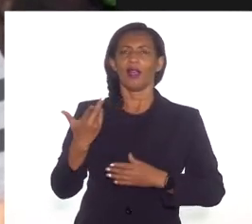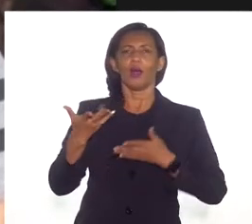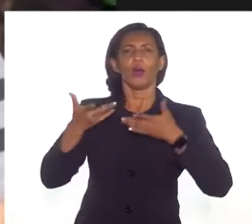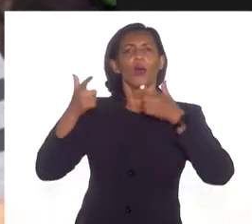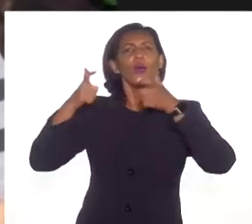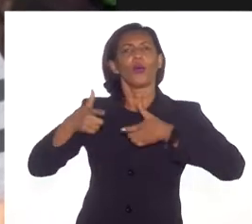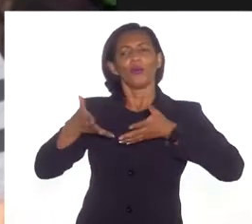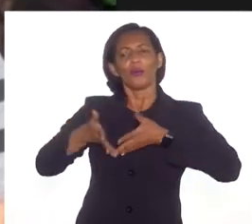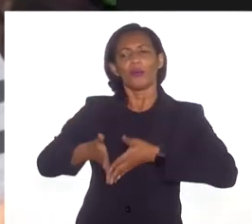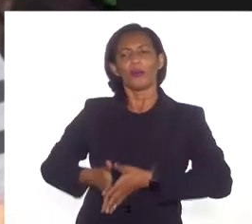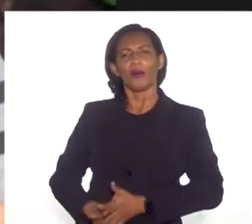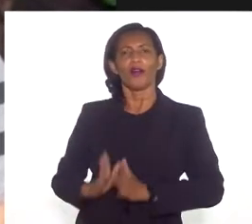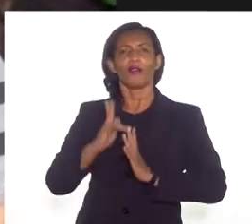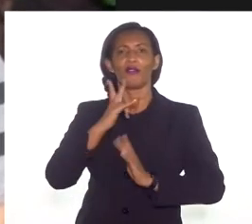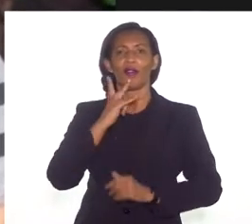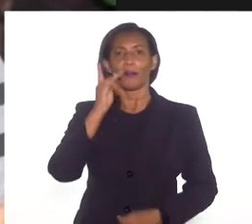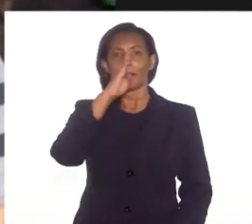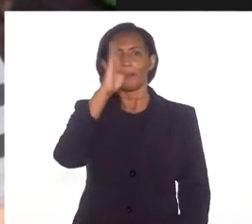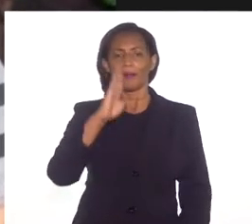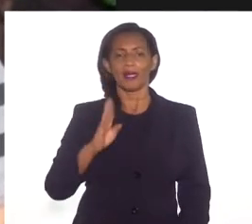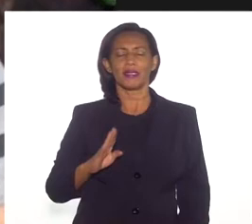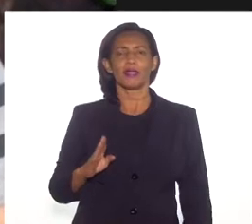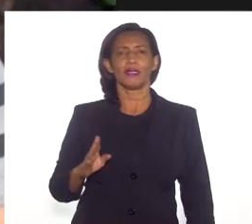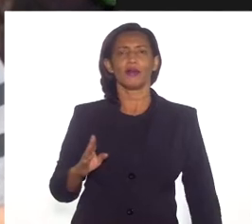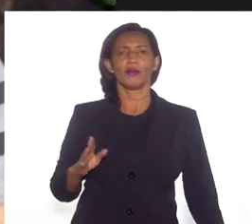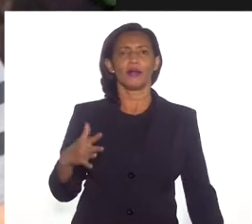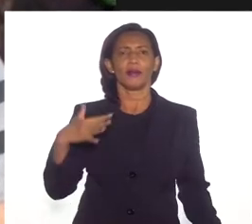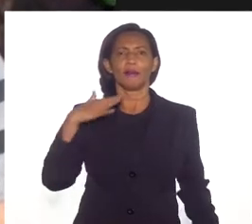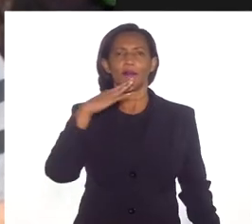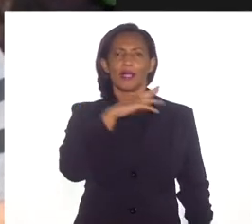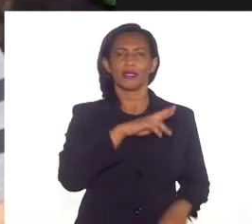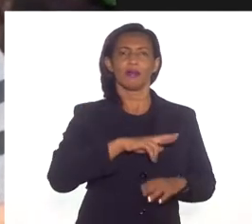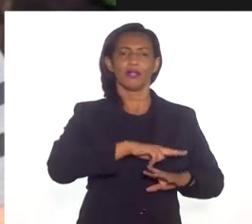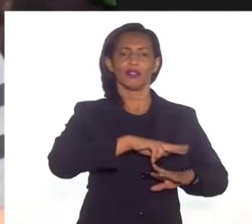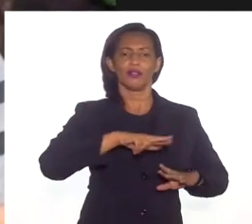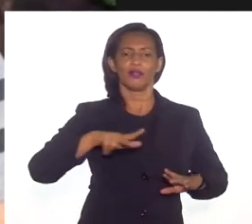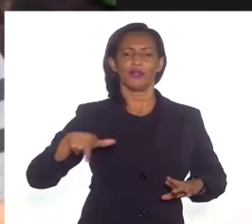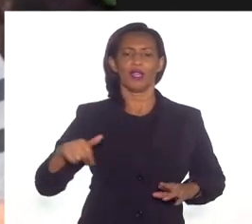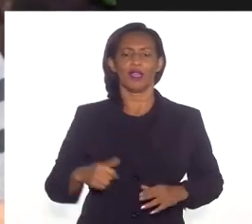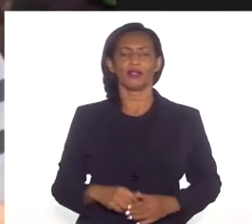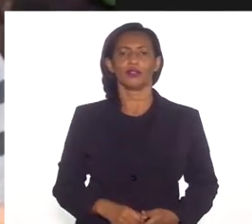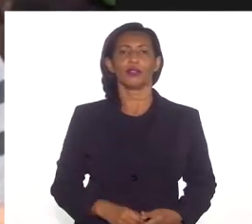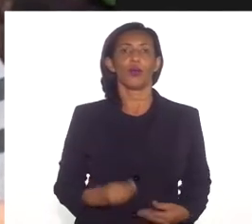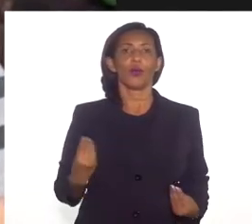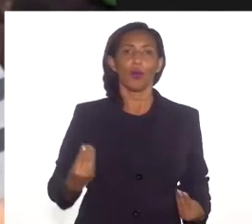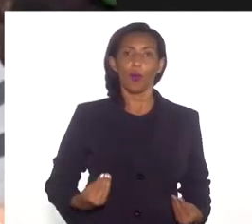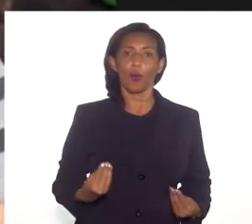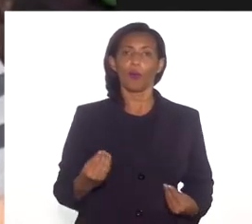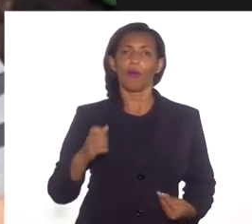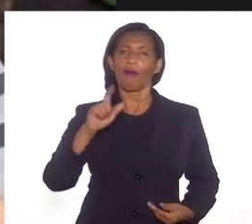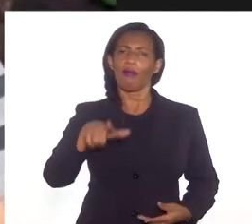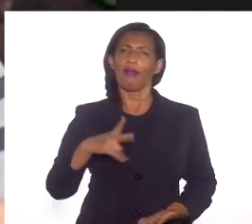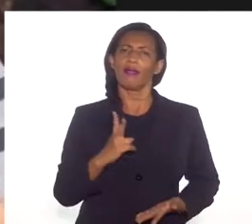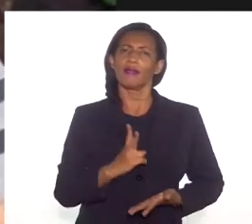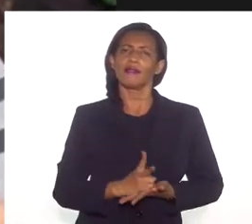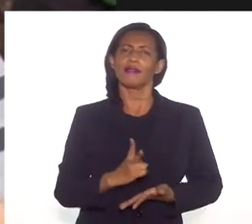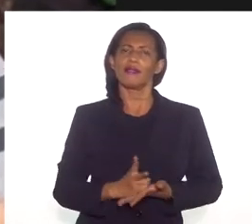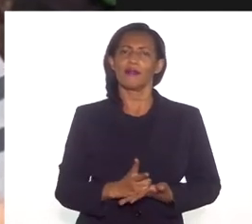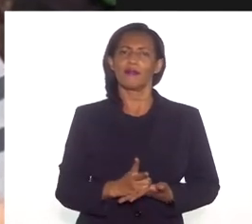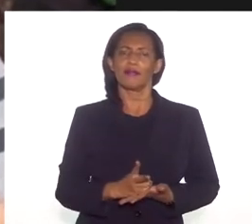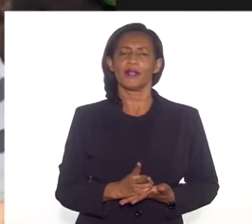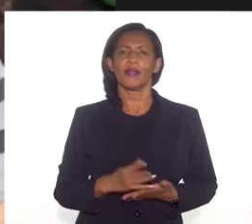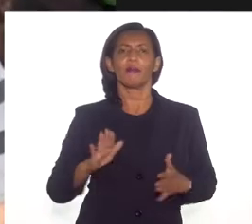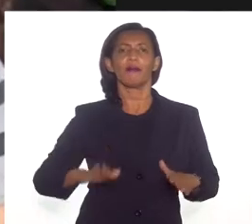das nossas origens, né? Até para que o Brasil se perceba diverso, como de fato é e sempre